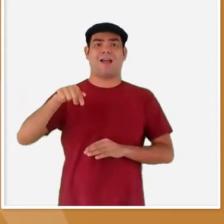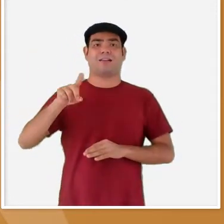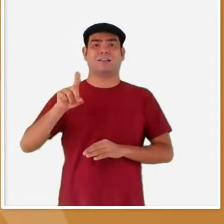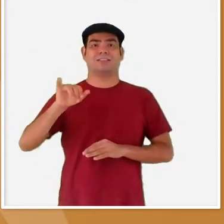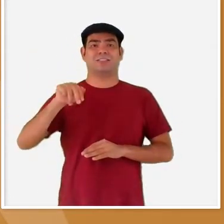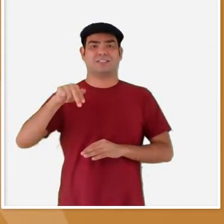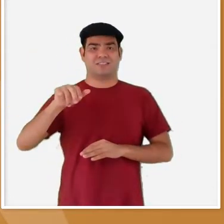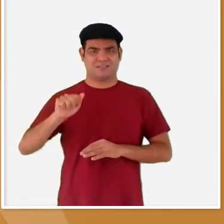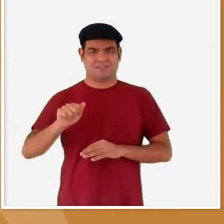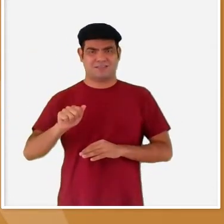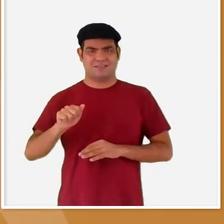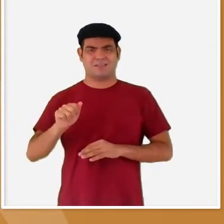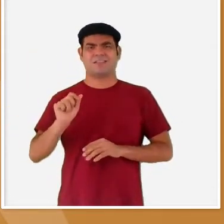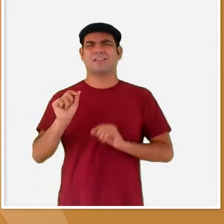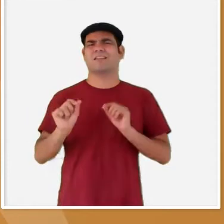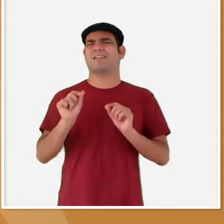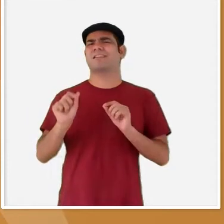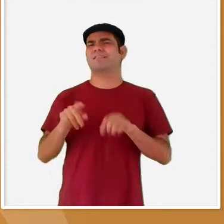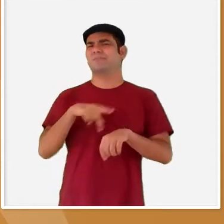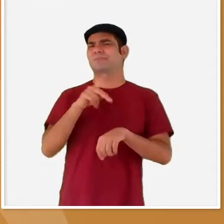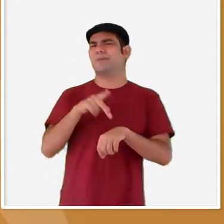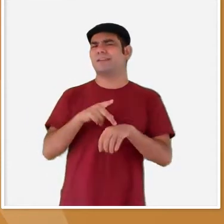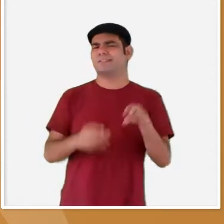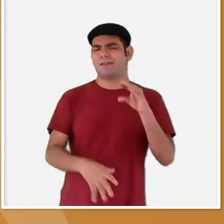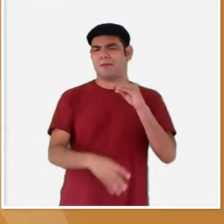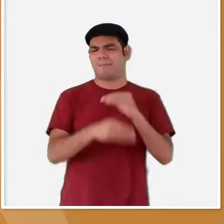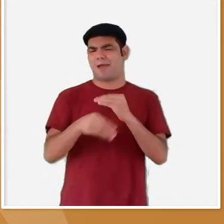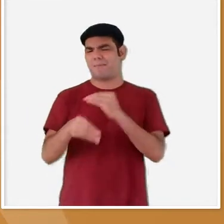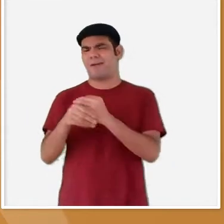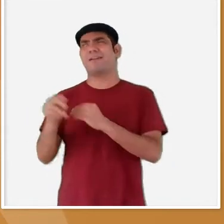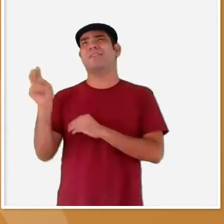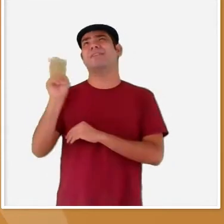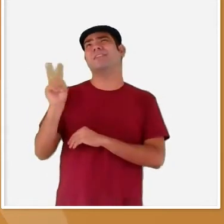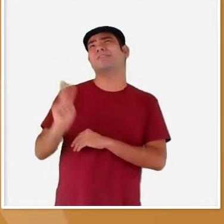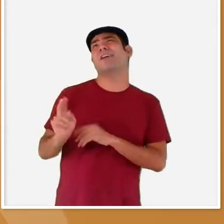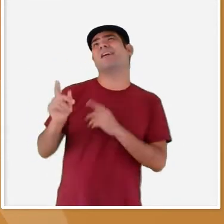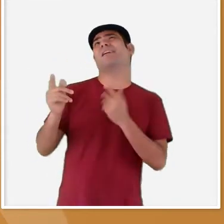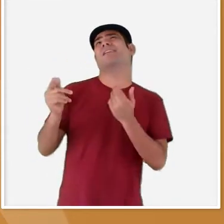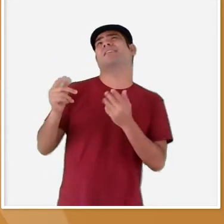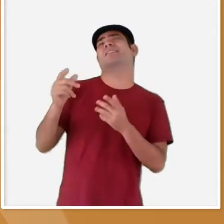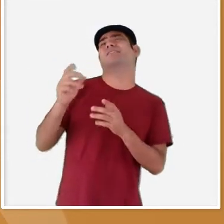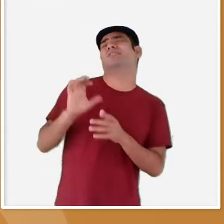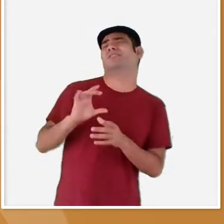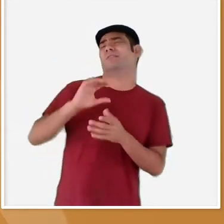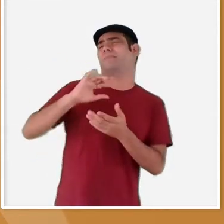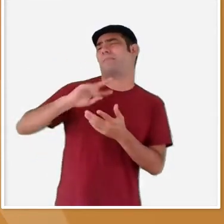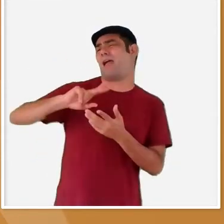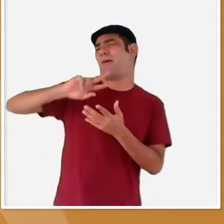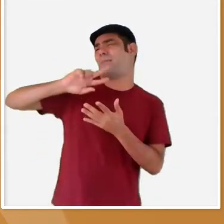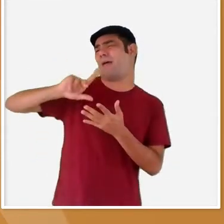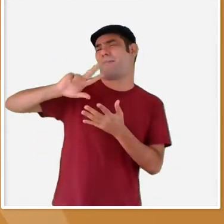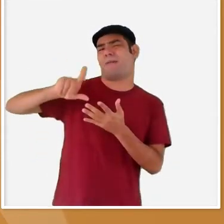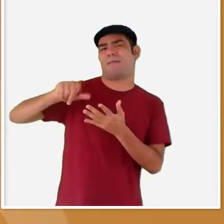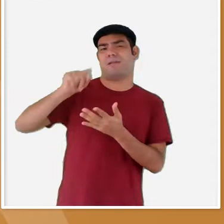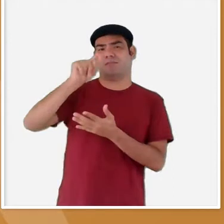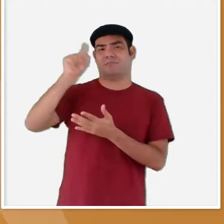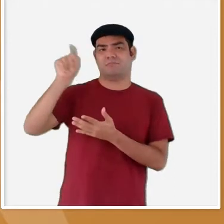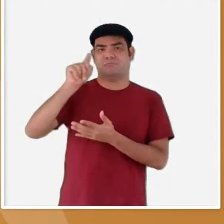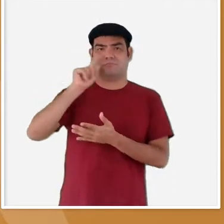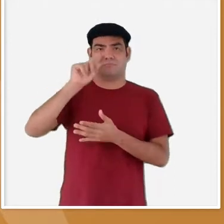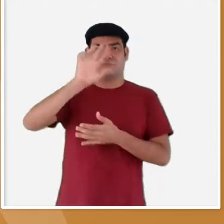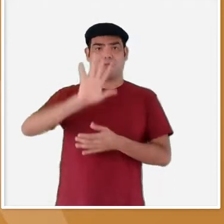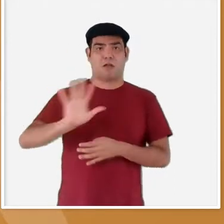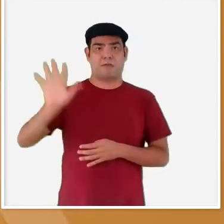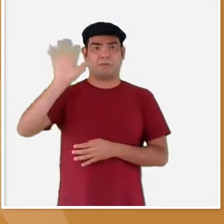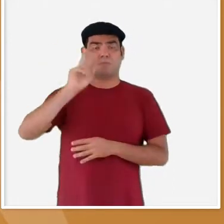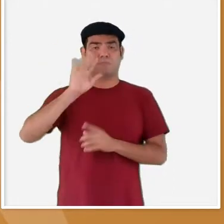fazem parte da América Andina? Venezuela, Chile, Colômbia, Equador, Peru, Bolívia, né? Tá indo um mapinha indicando para nós